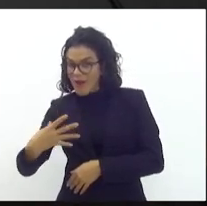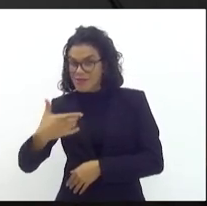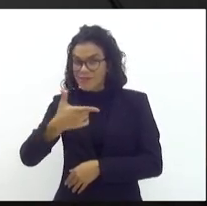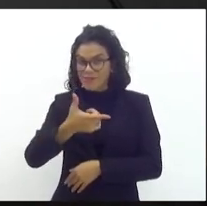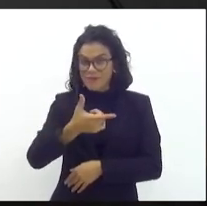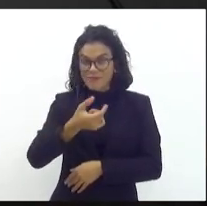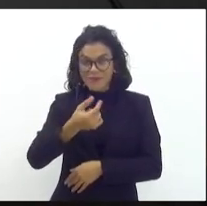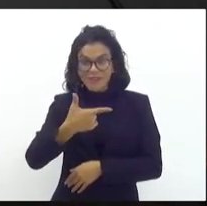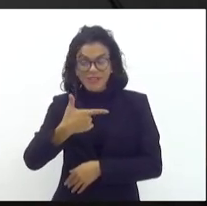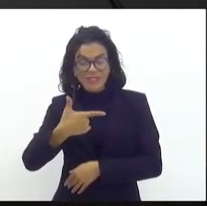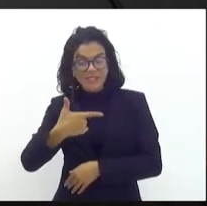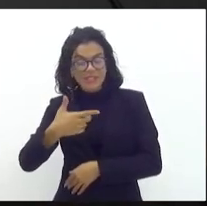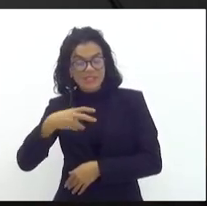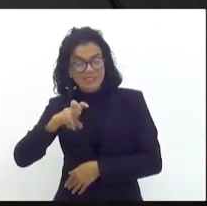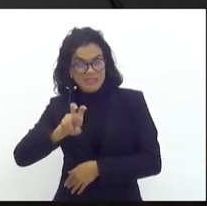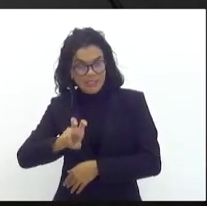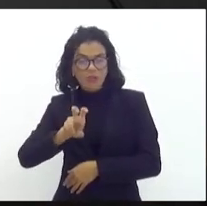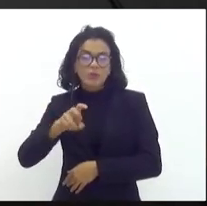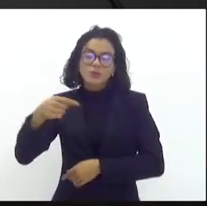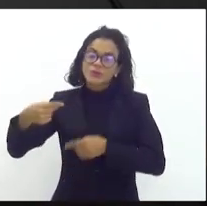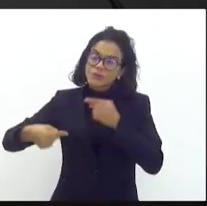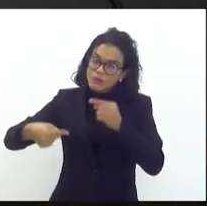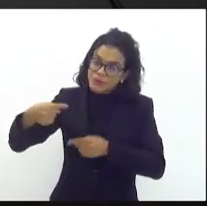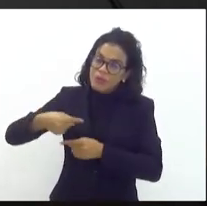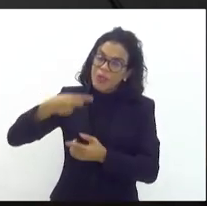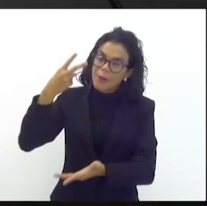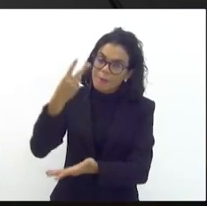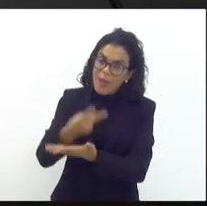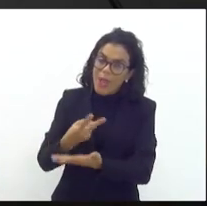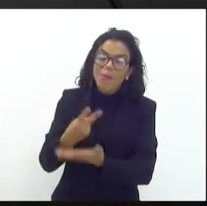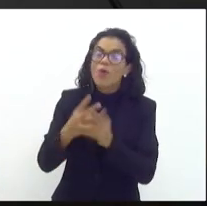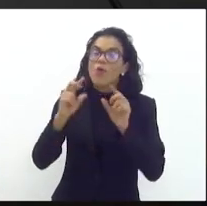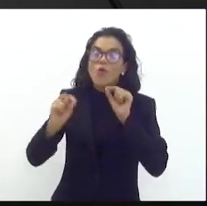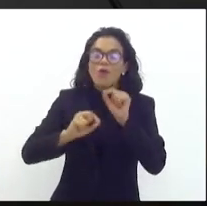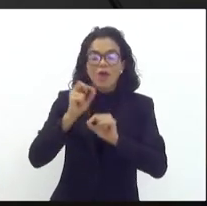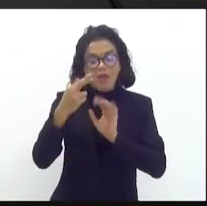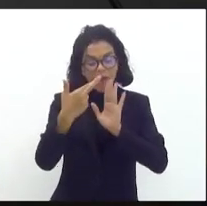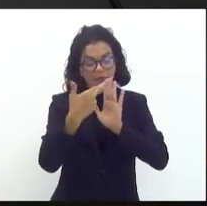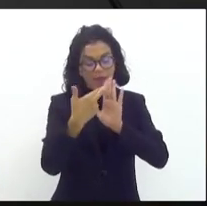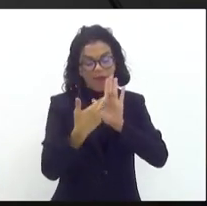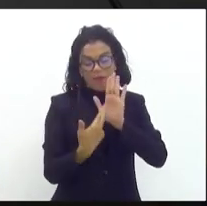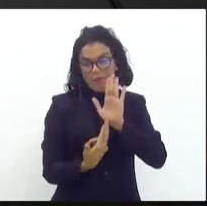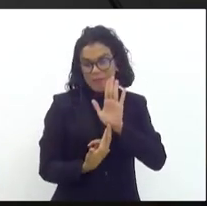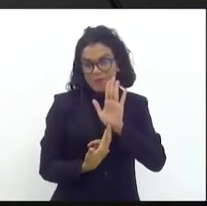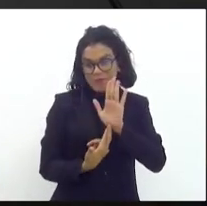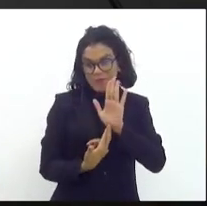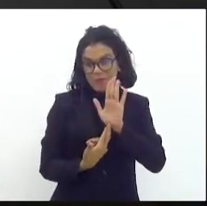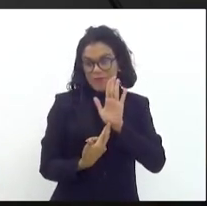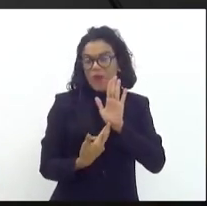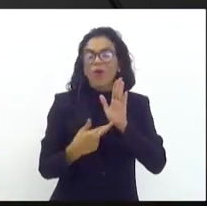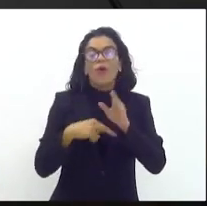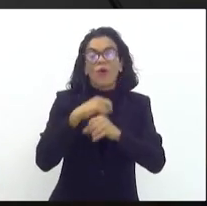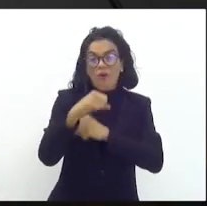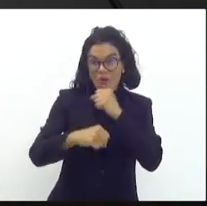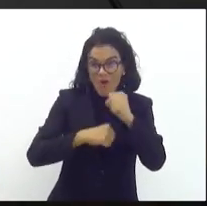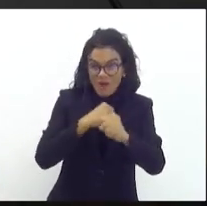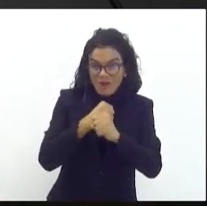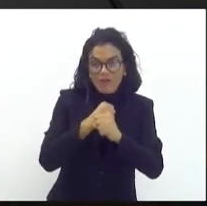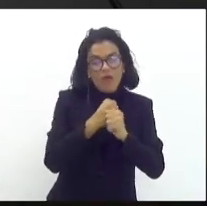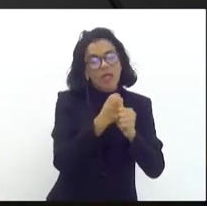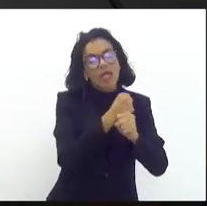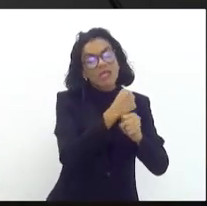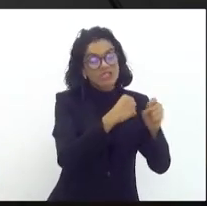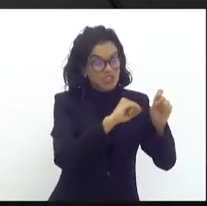aqui porque nós vamos estar discutindo a regulamentação a regulamentação vai acontecer durante todo o ano que vem e